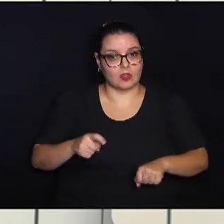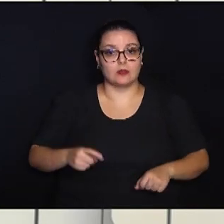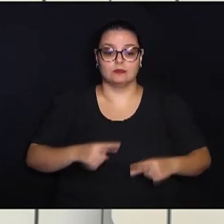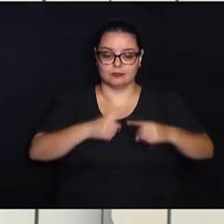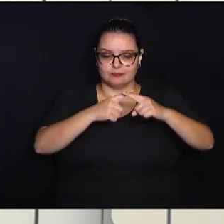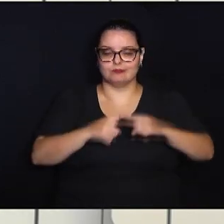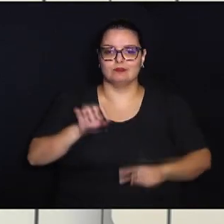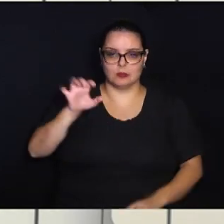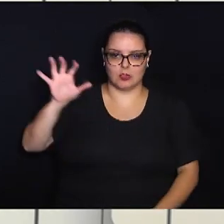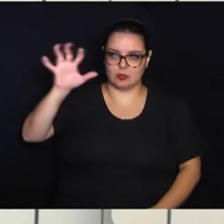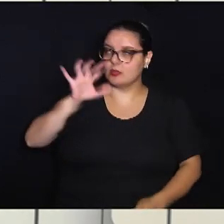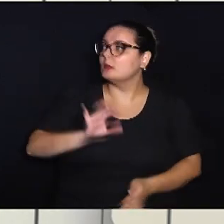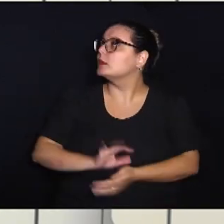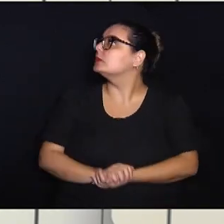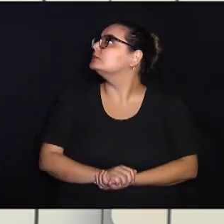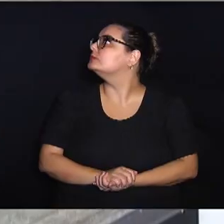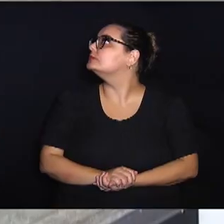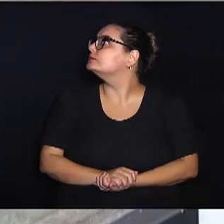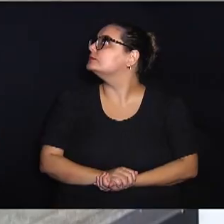Europa.